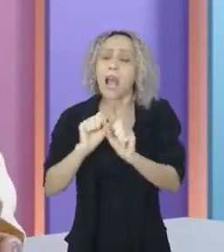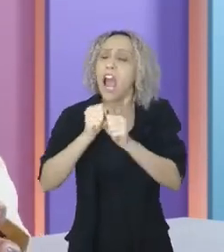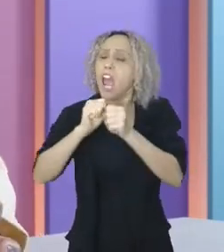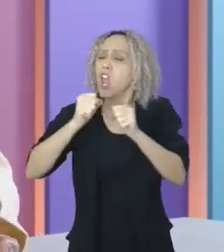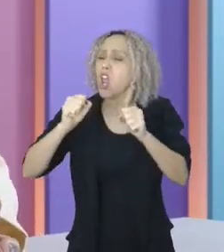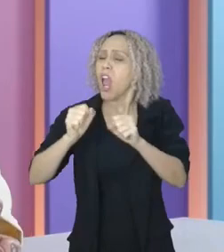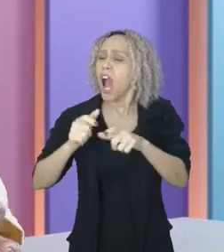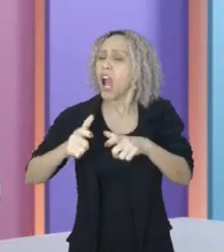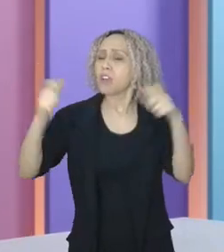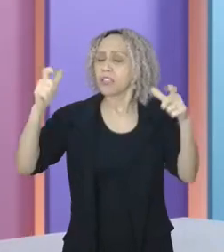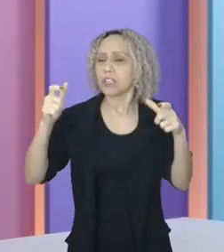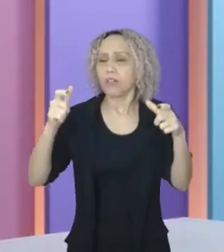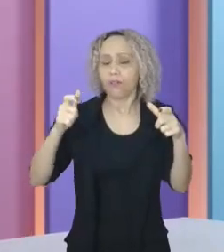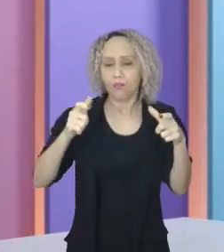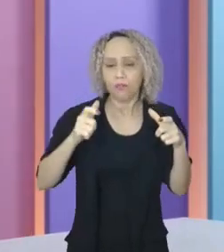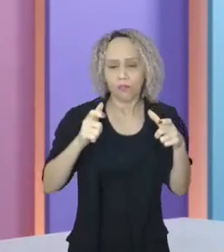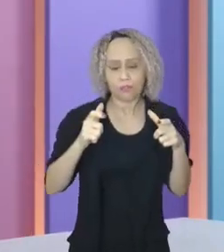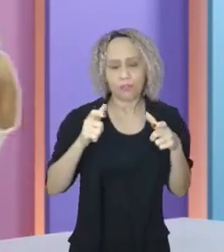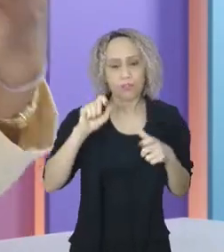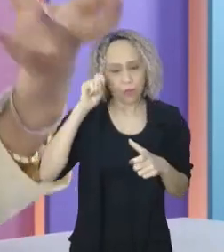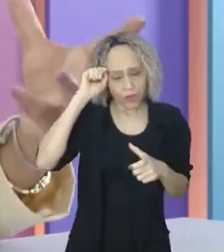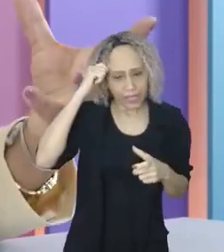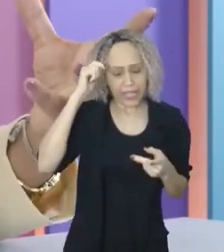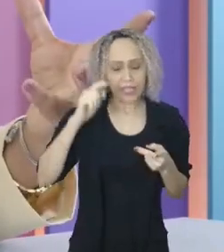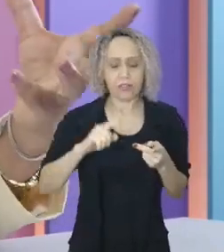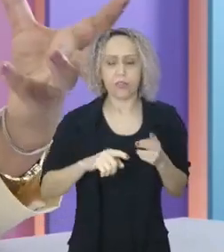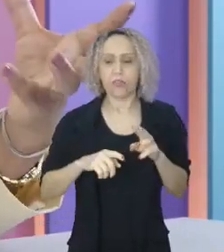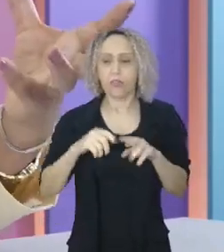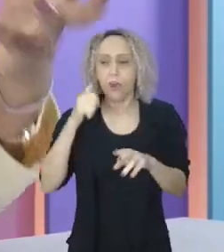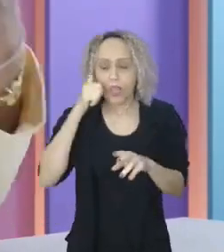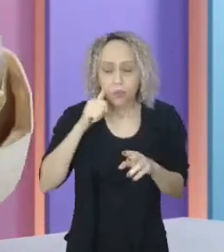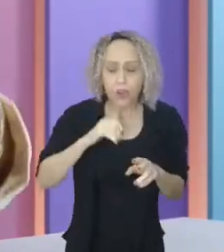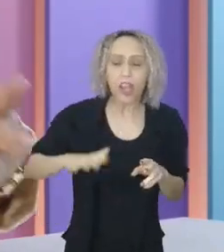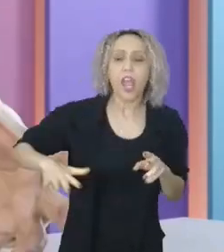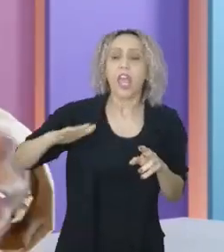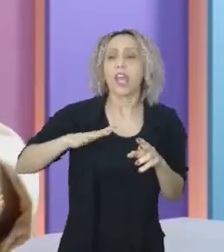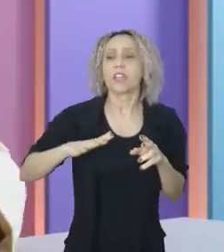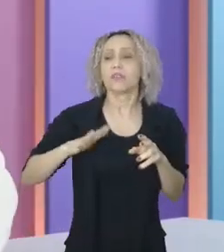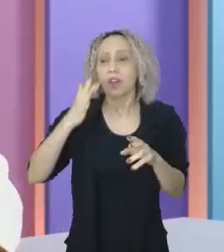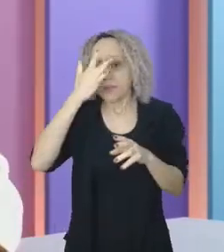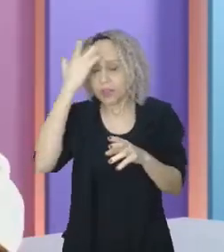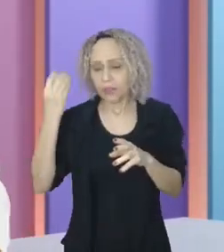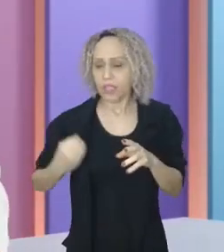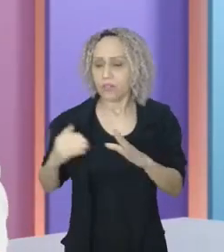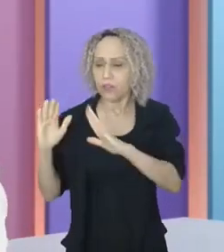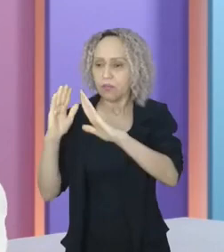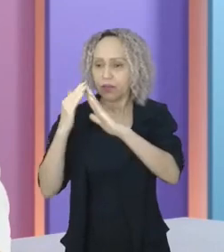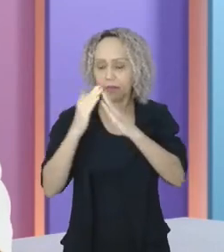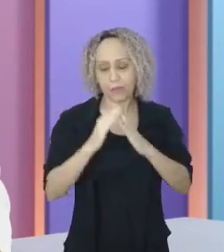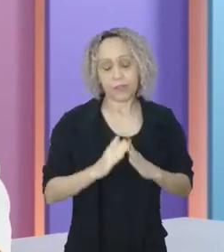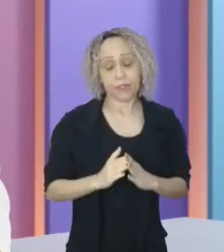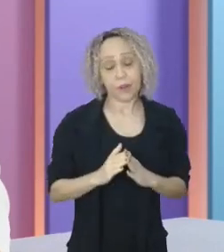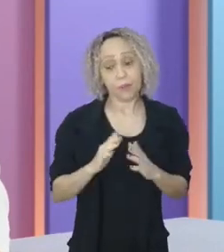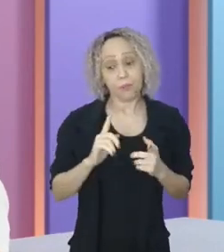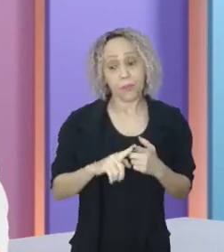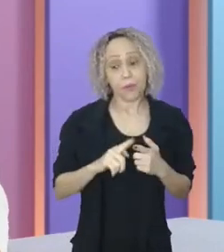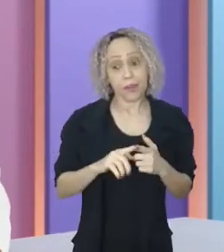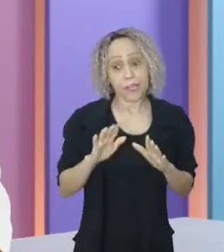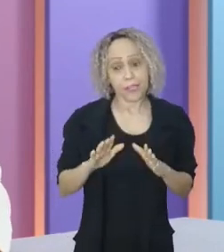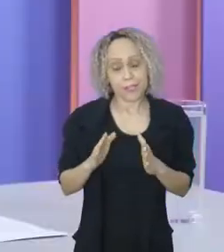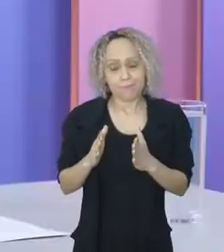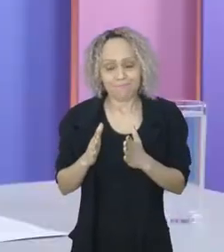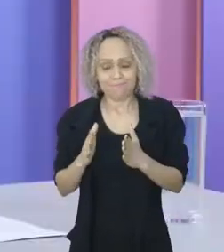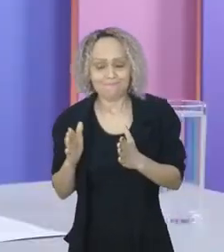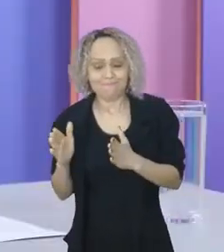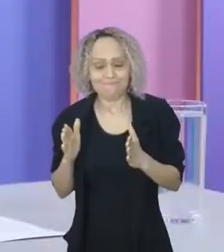periféricos, foram aqueles que foram historicamente esquecidos, mas nos últimos 7 anos foram espezinhados,